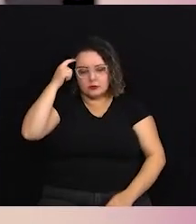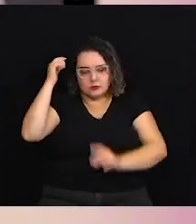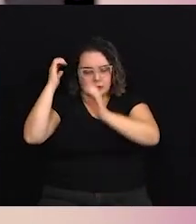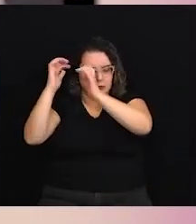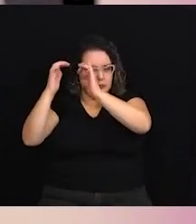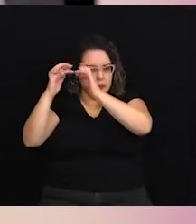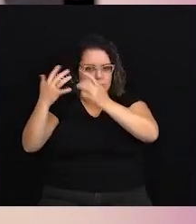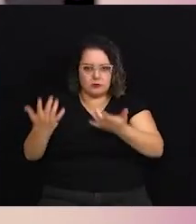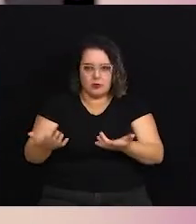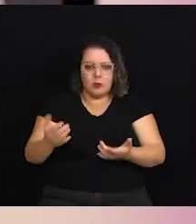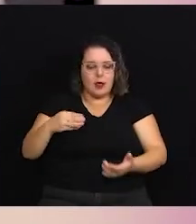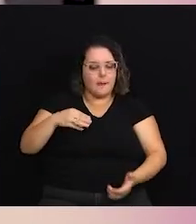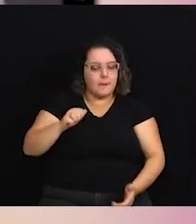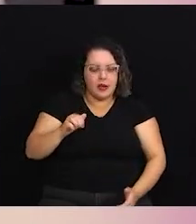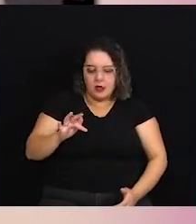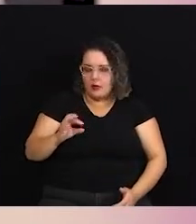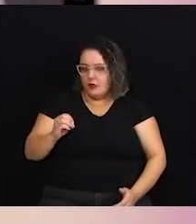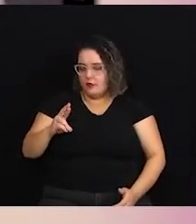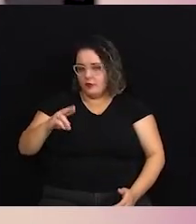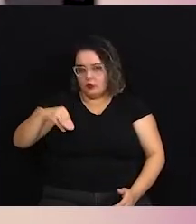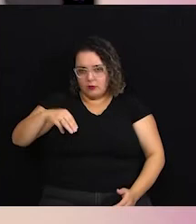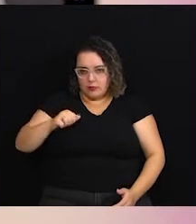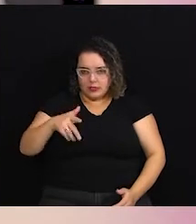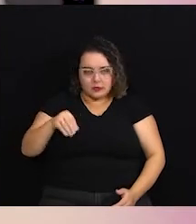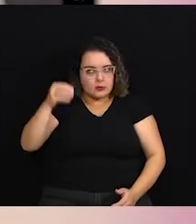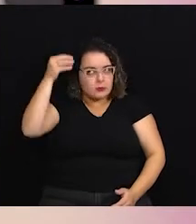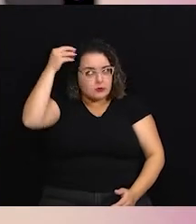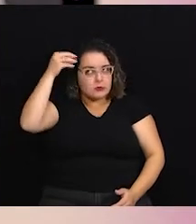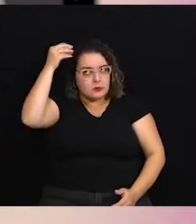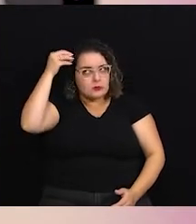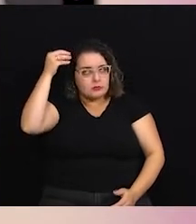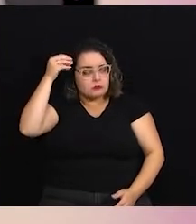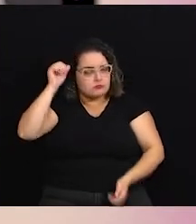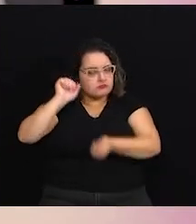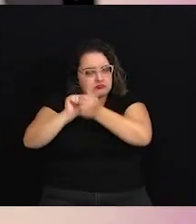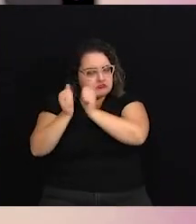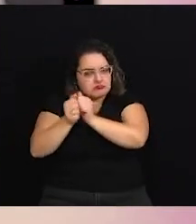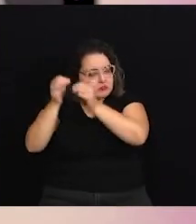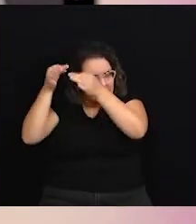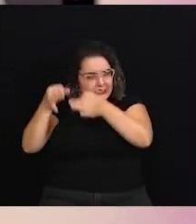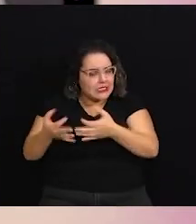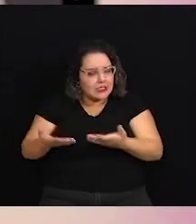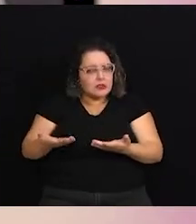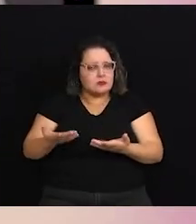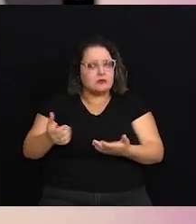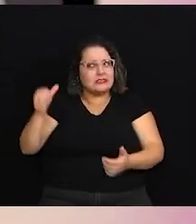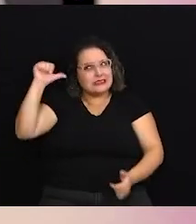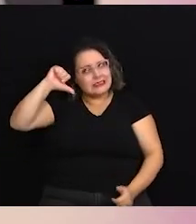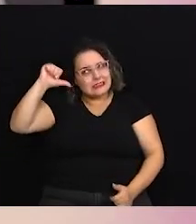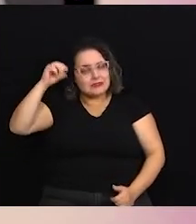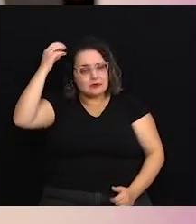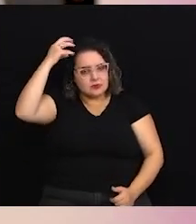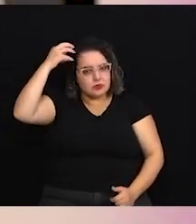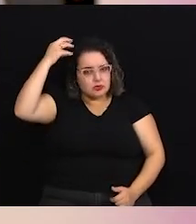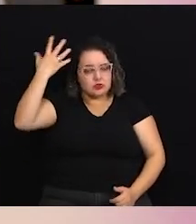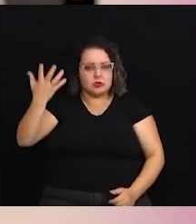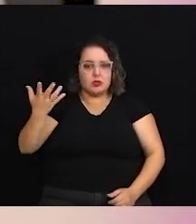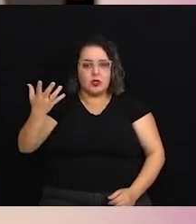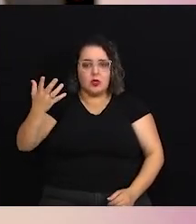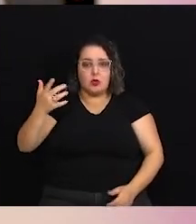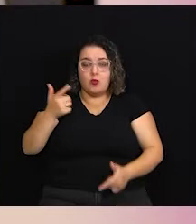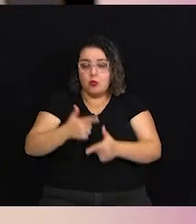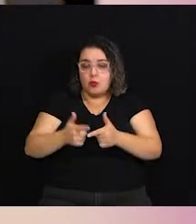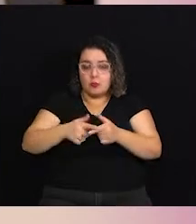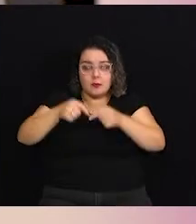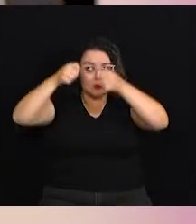seja ela uma má formação no Pedaço série não se formou adequadamente o tema vá formação de um grupo de